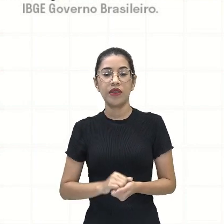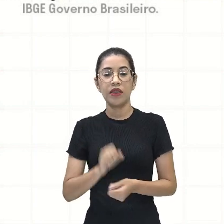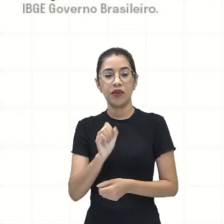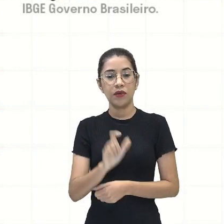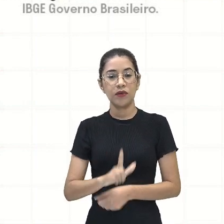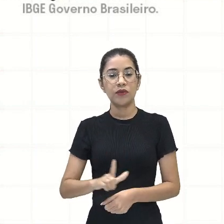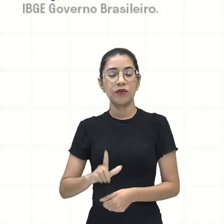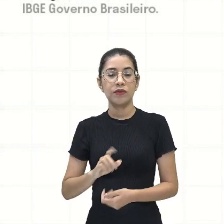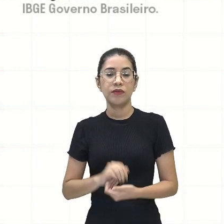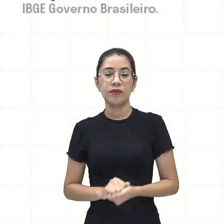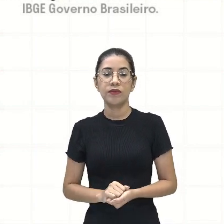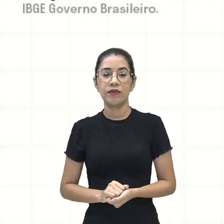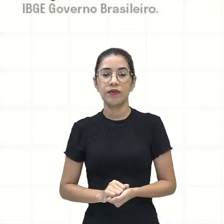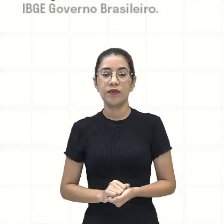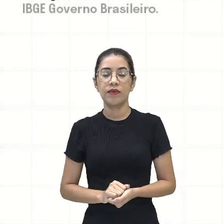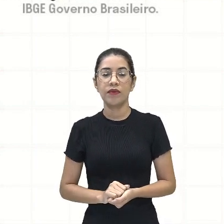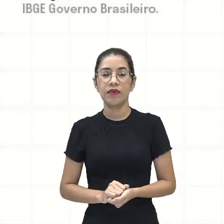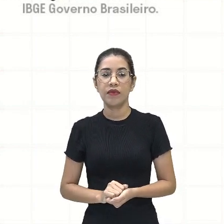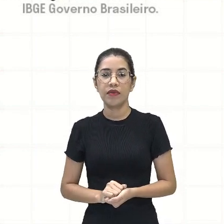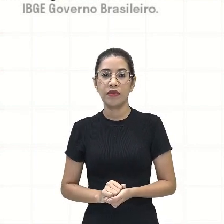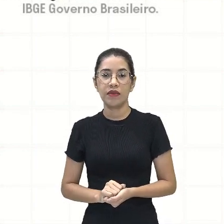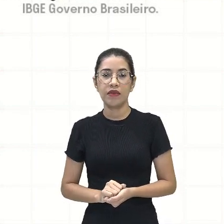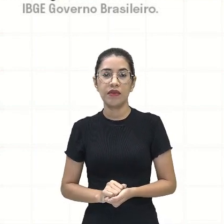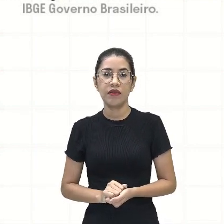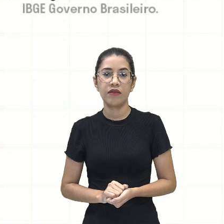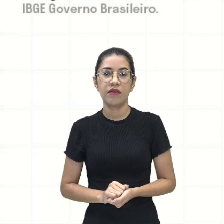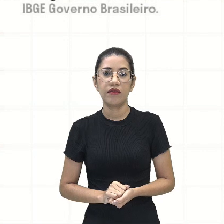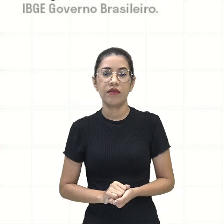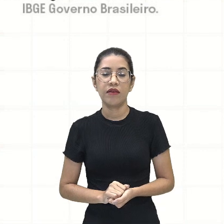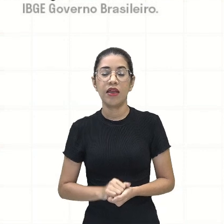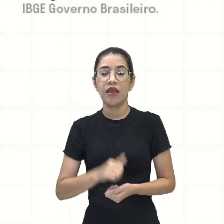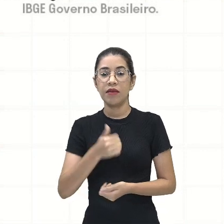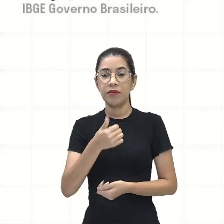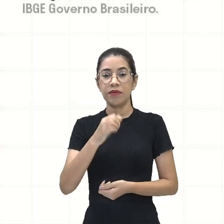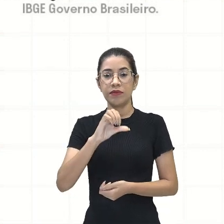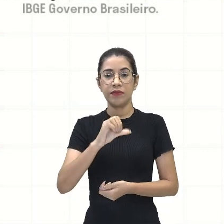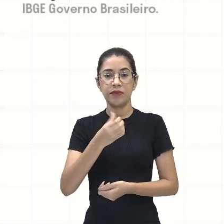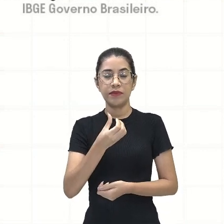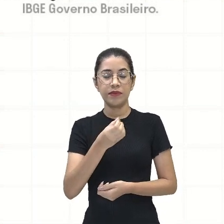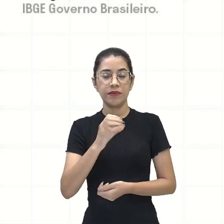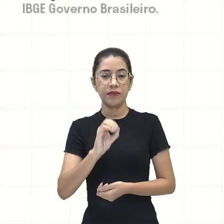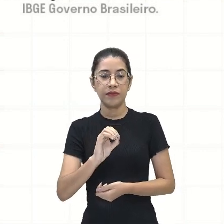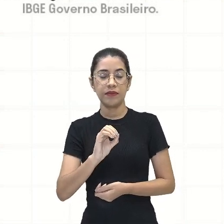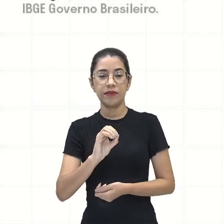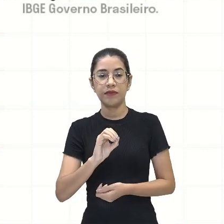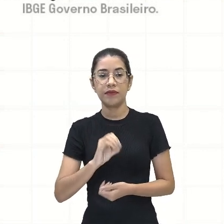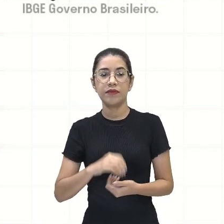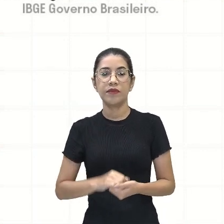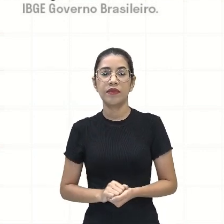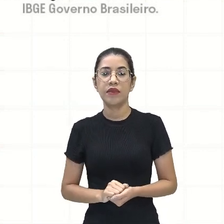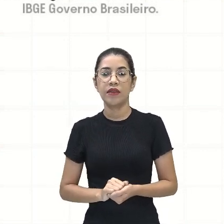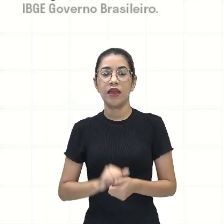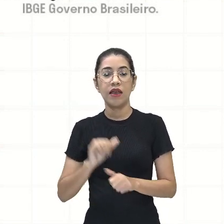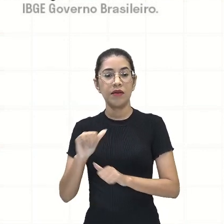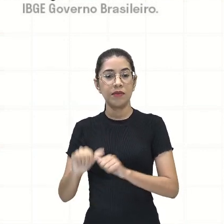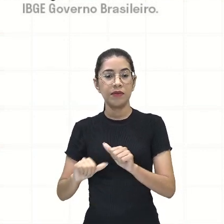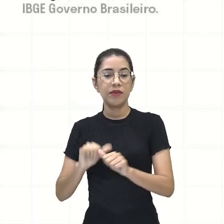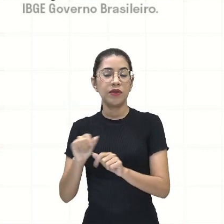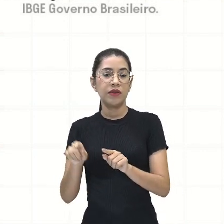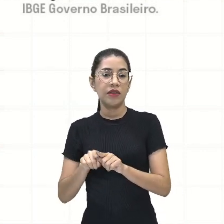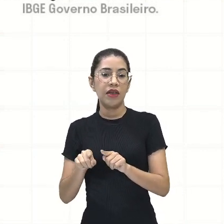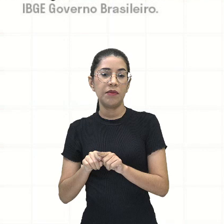bom? 1945. Mudando aí para 1960, a gente já tem, olha,